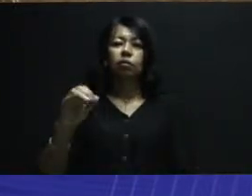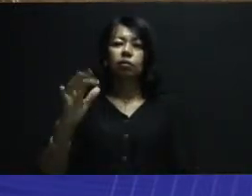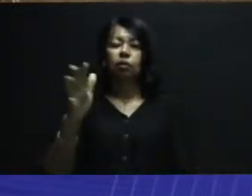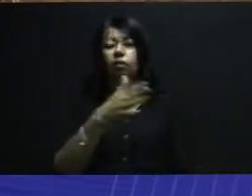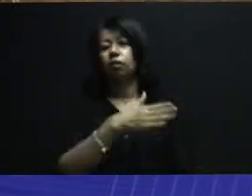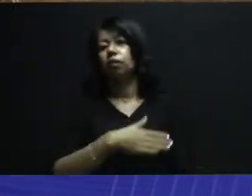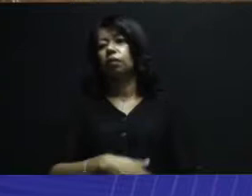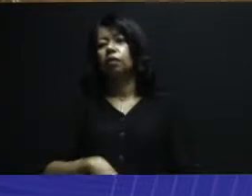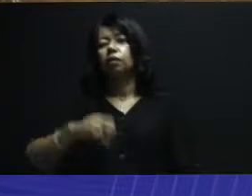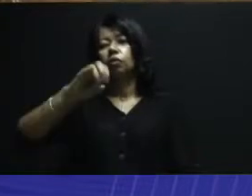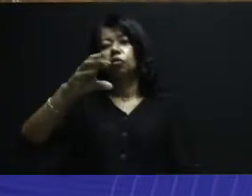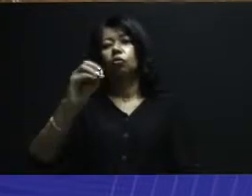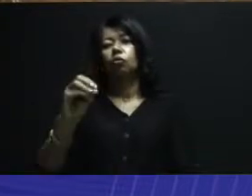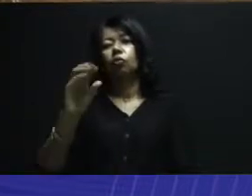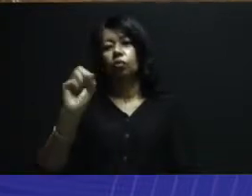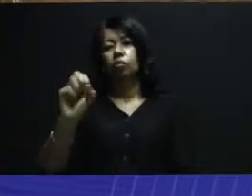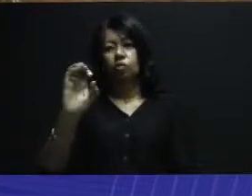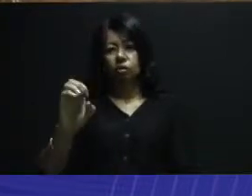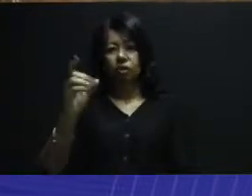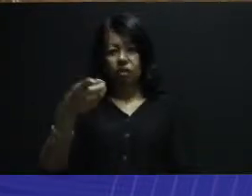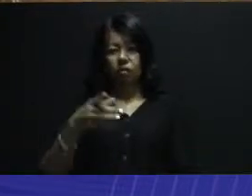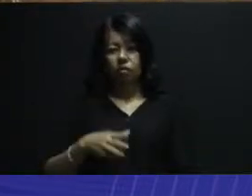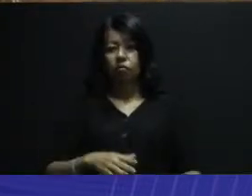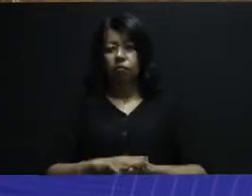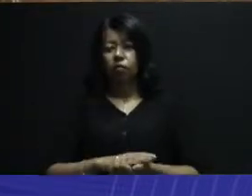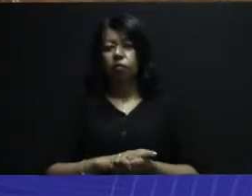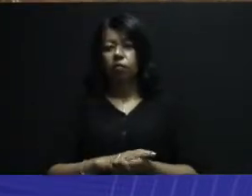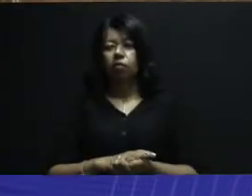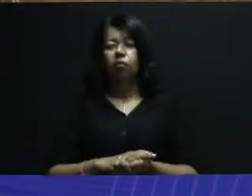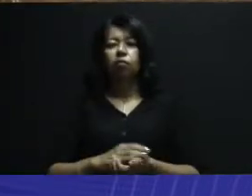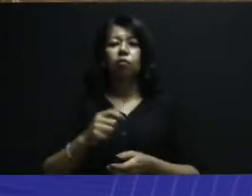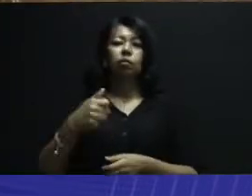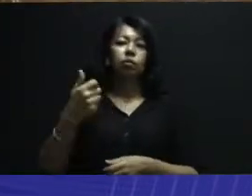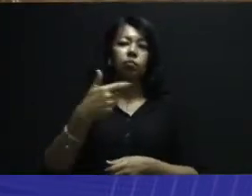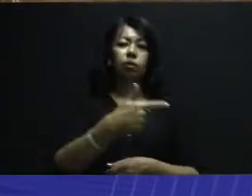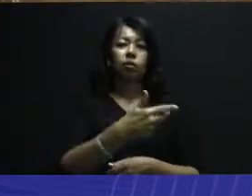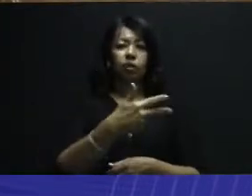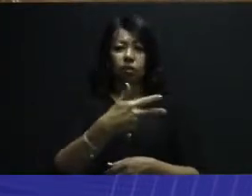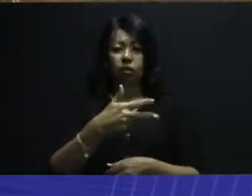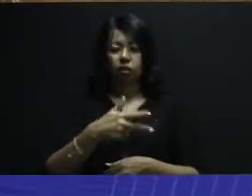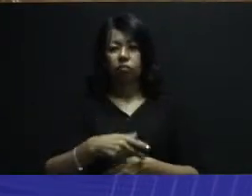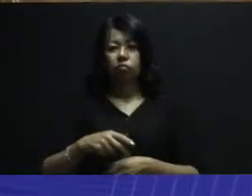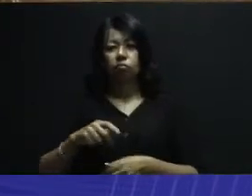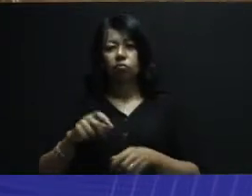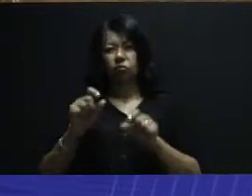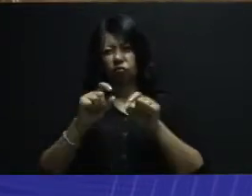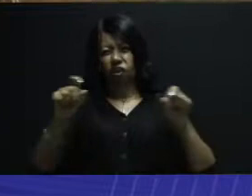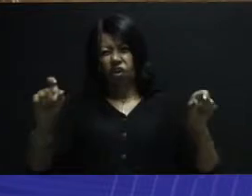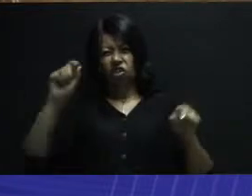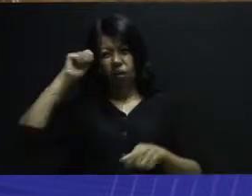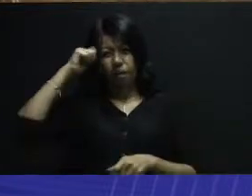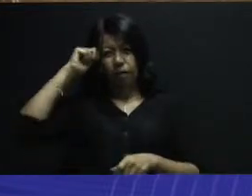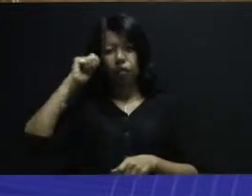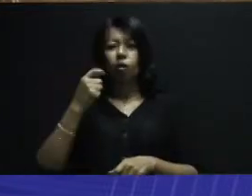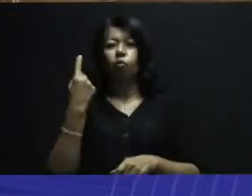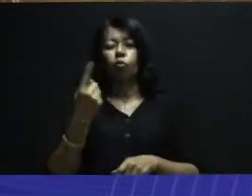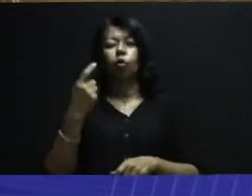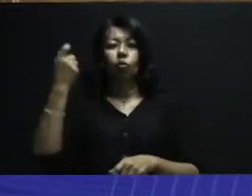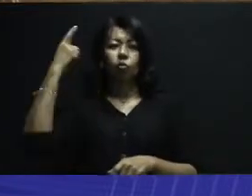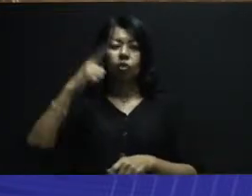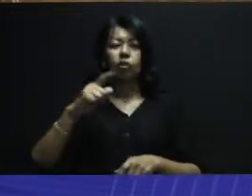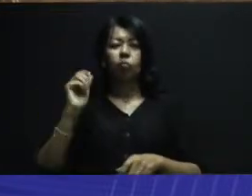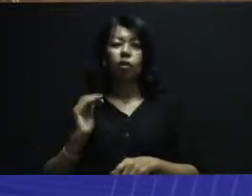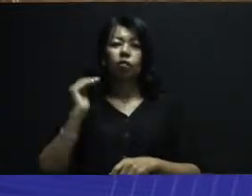Memoriam, sendo seu 13º faixa preta, o único que alcançou a mais alta graduação